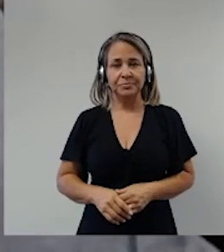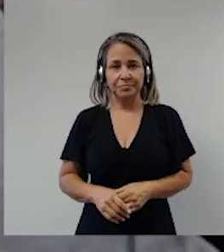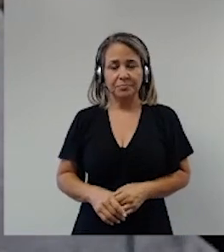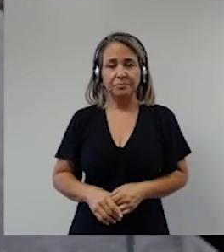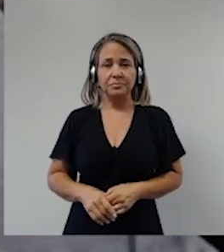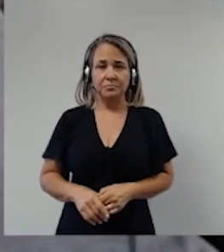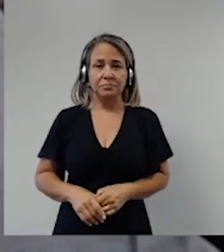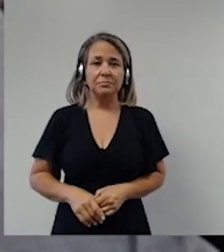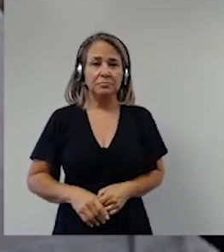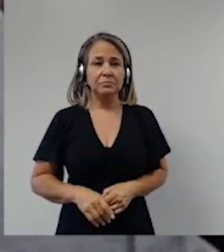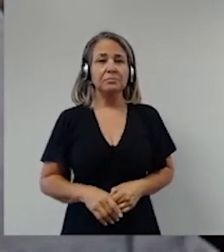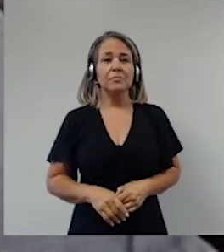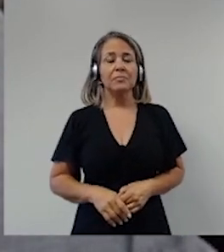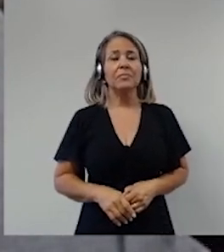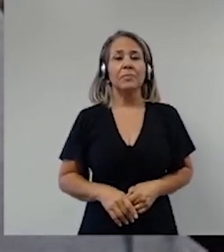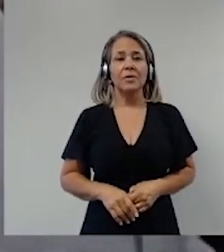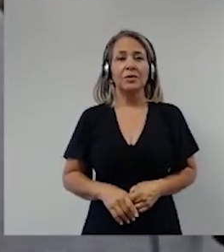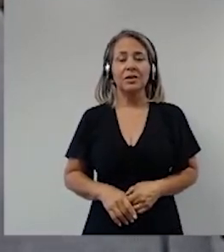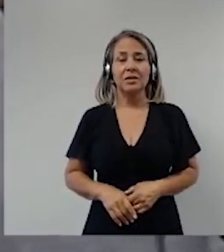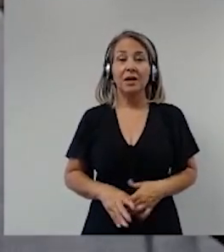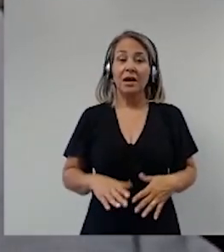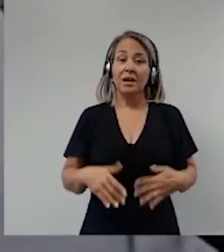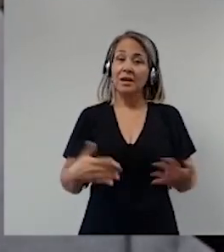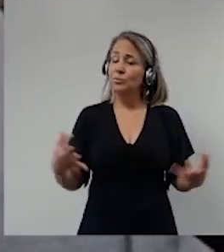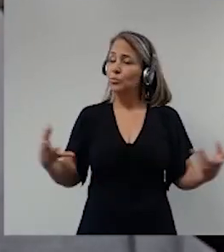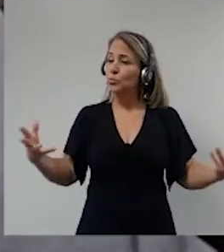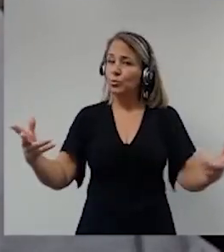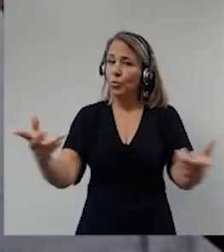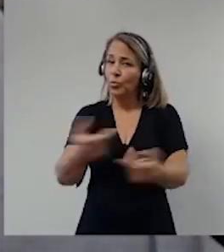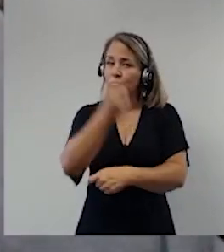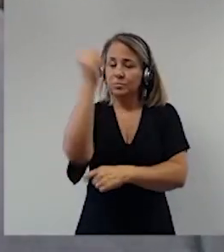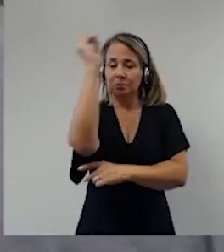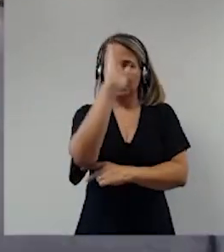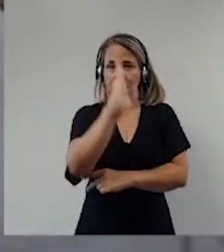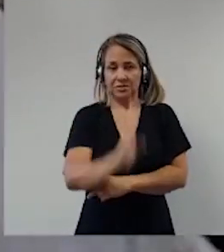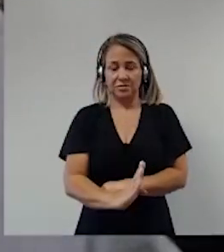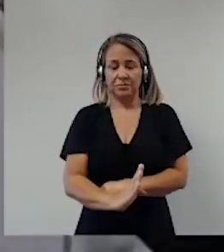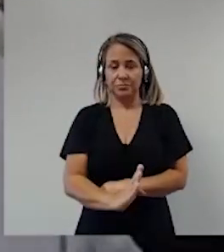pandemia, né, pela Covid-19, e isso em todo o território nacional.